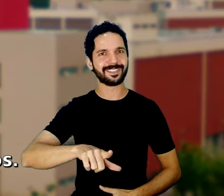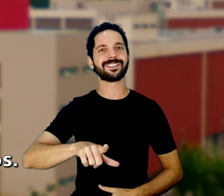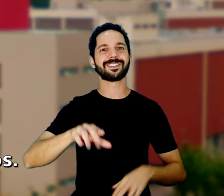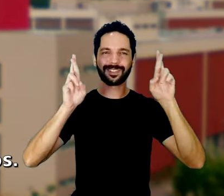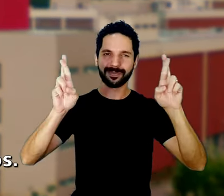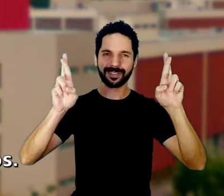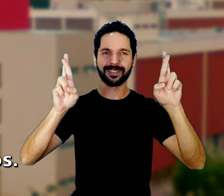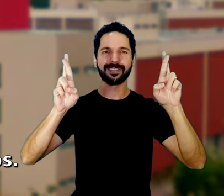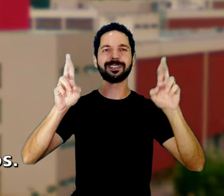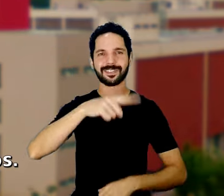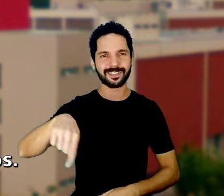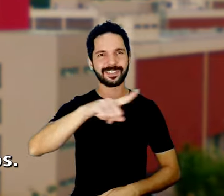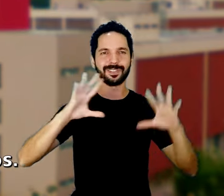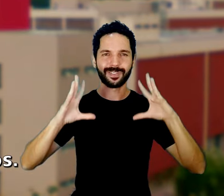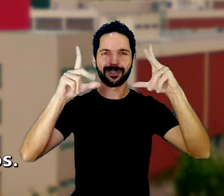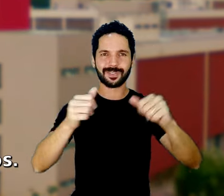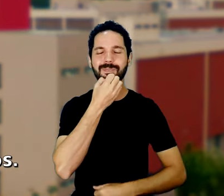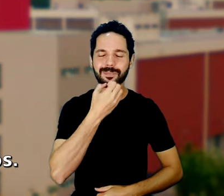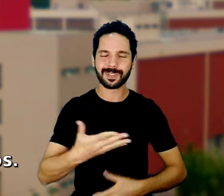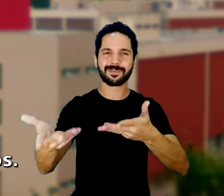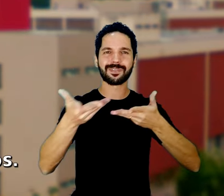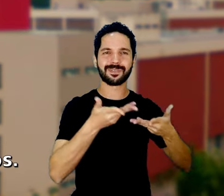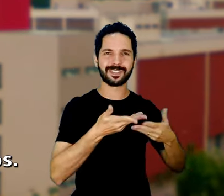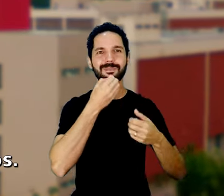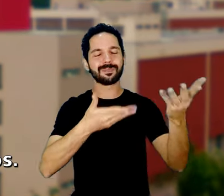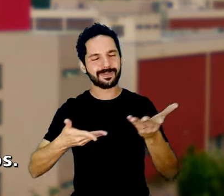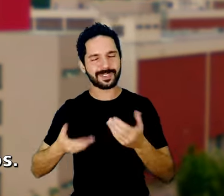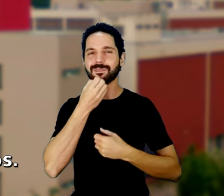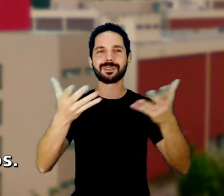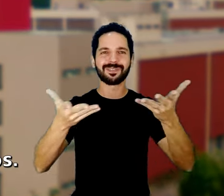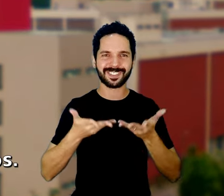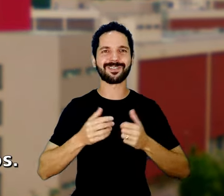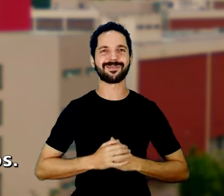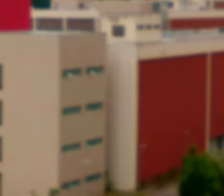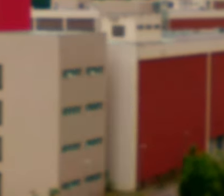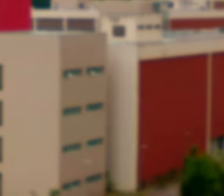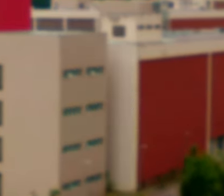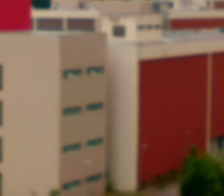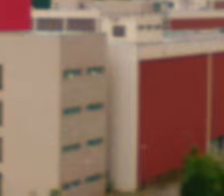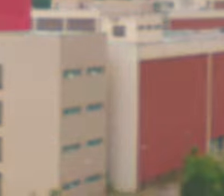mais uma vez desejo que sejam todos bem-vindas, bem-vindes e bem-vindos.